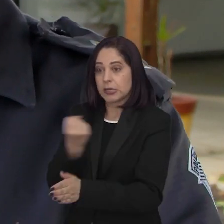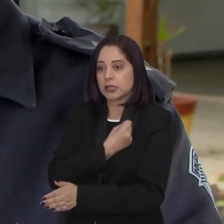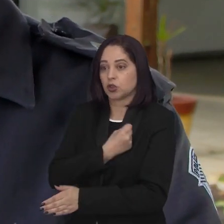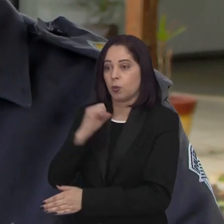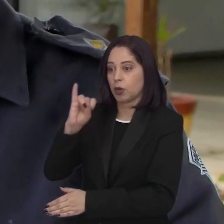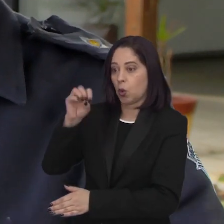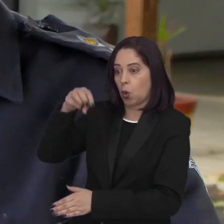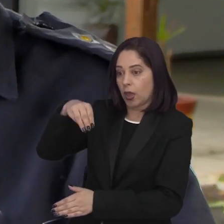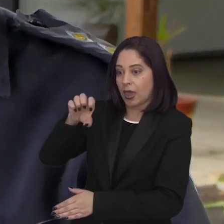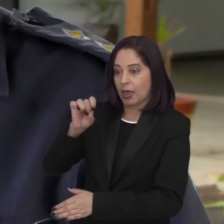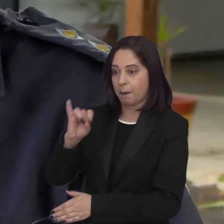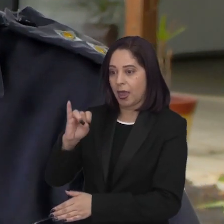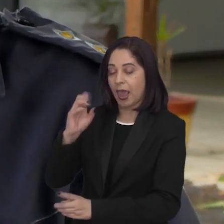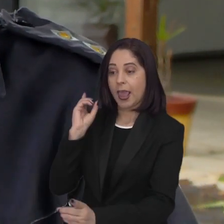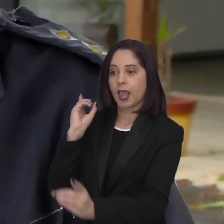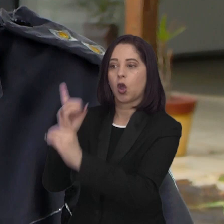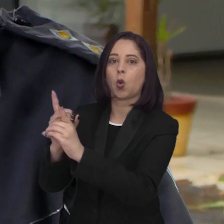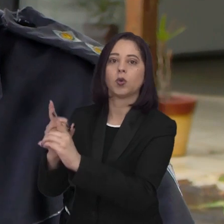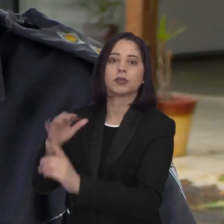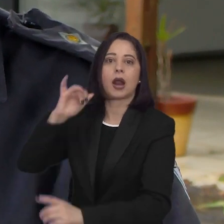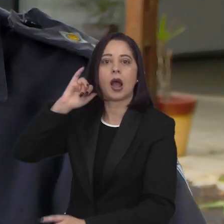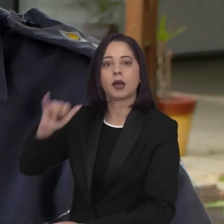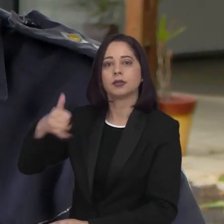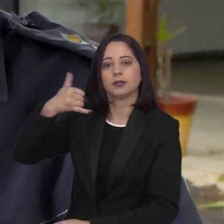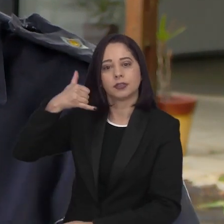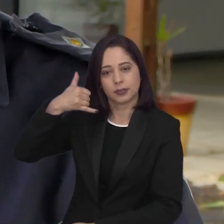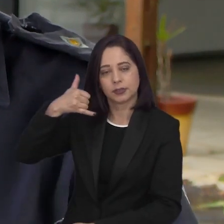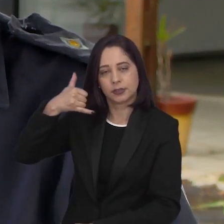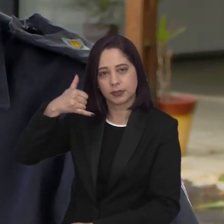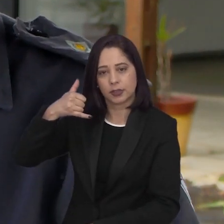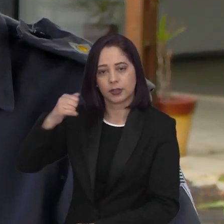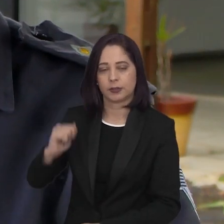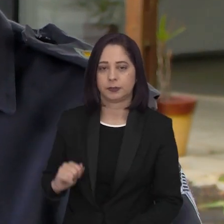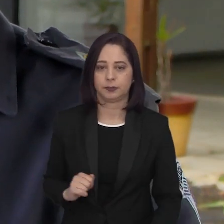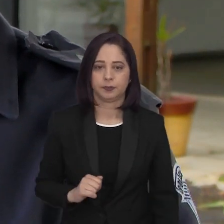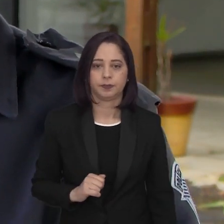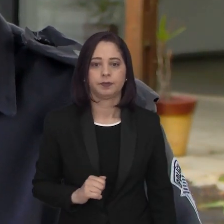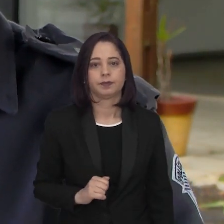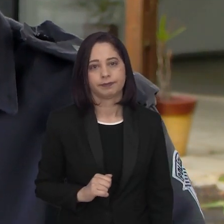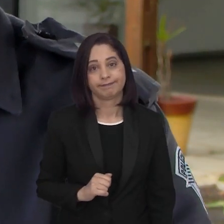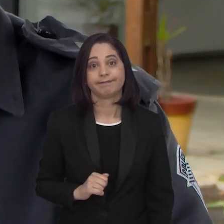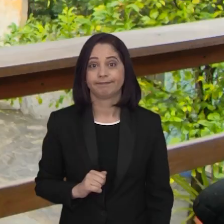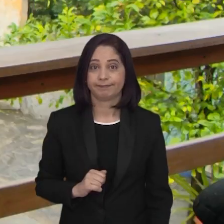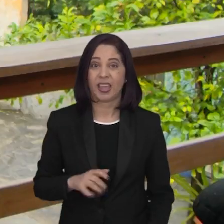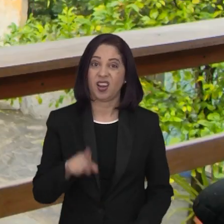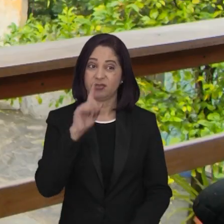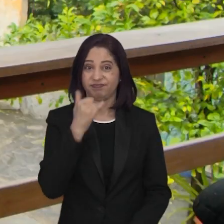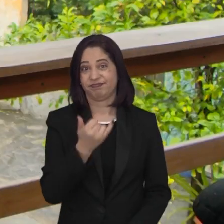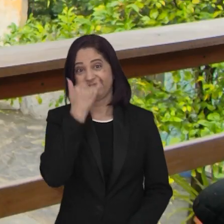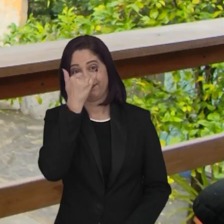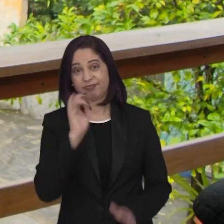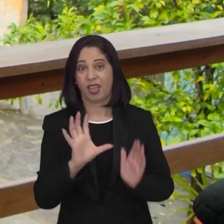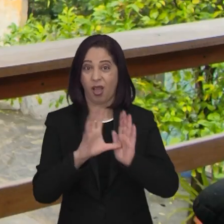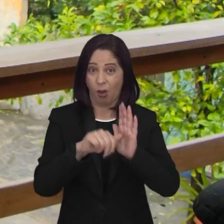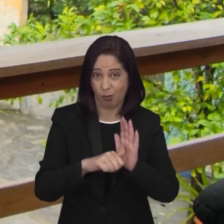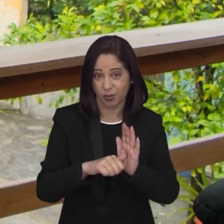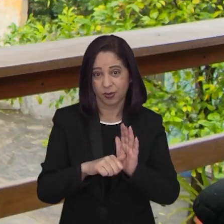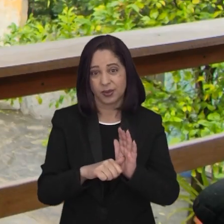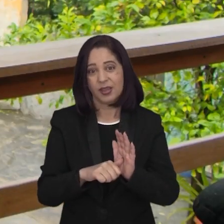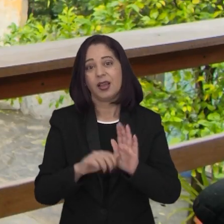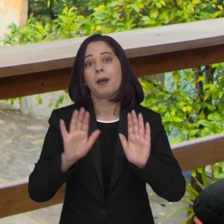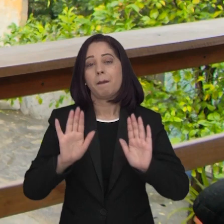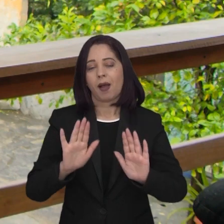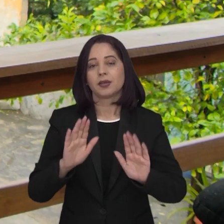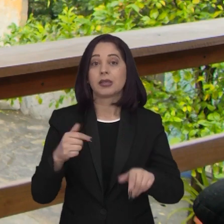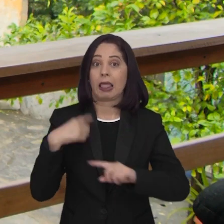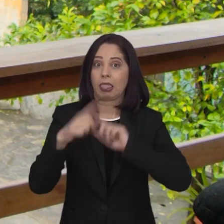e-mail. E se esse e-mail tiver sido cadastrado como produto de ilícito, o celular vai ser localizado e pode ser restituído à vítima. Logo após o roubo, Jonathan